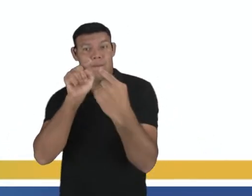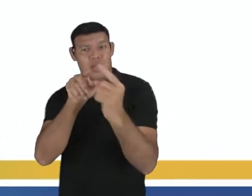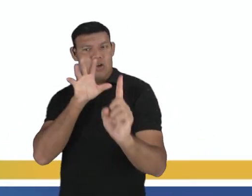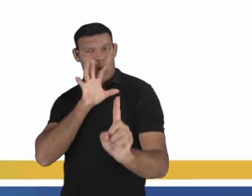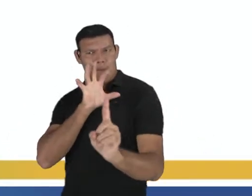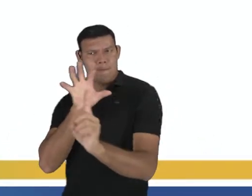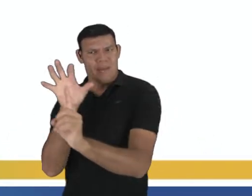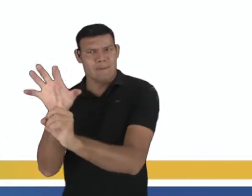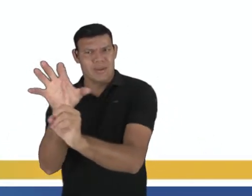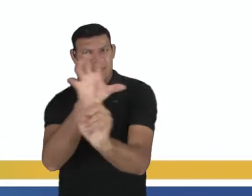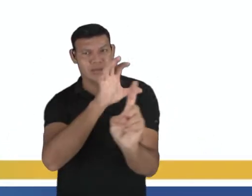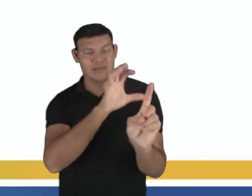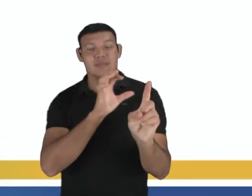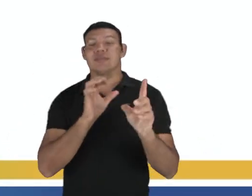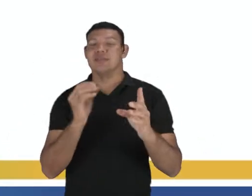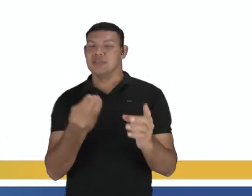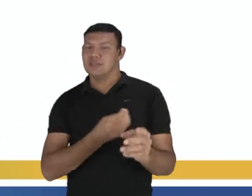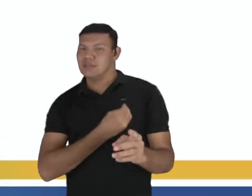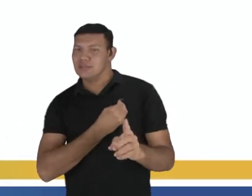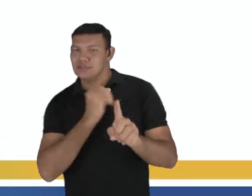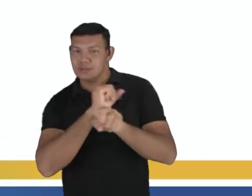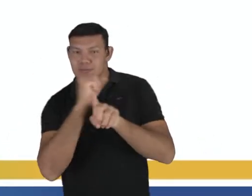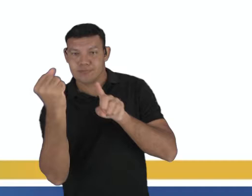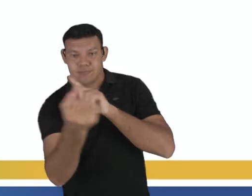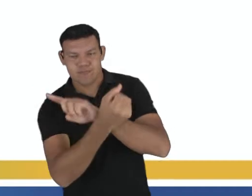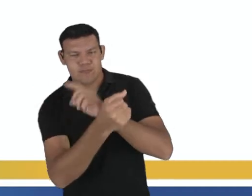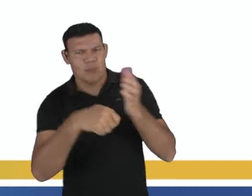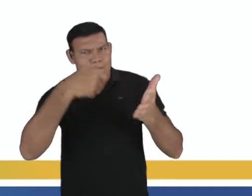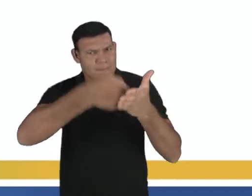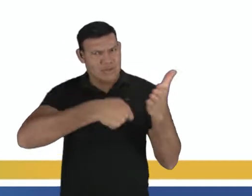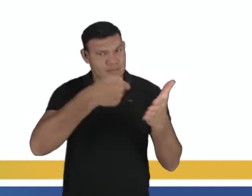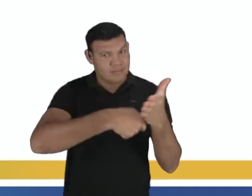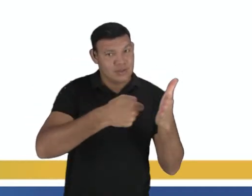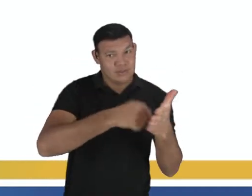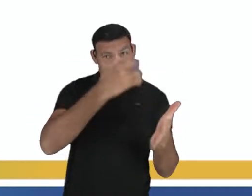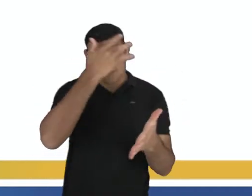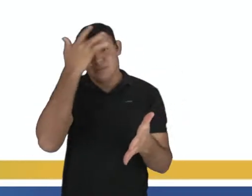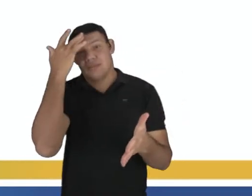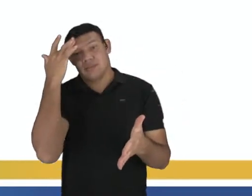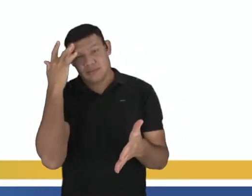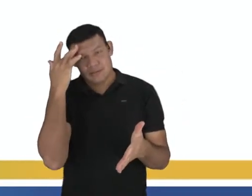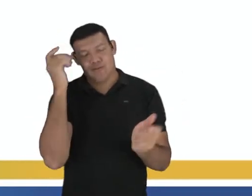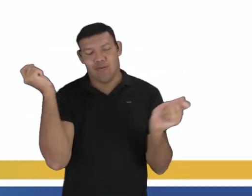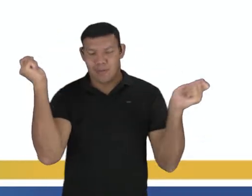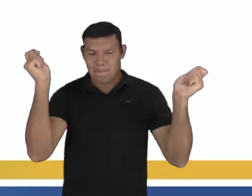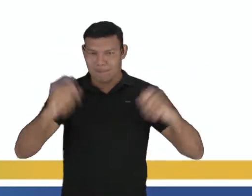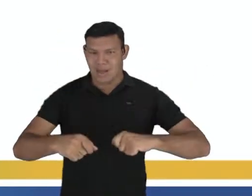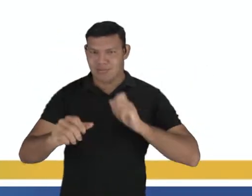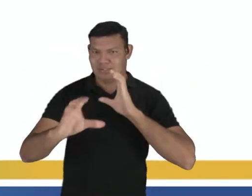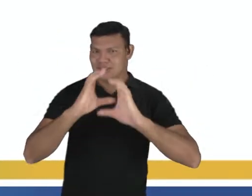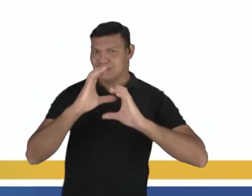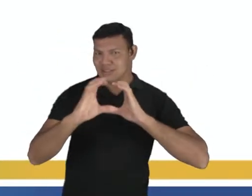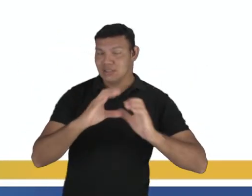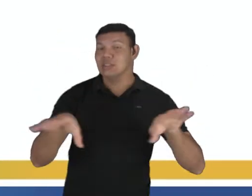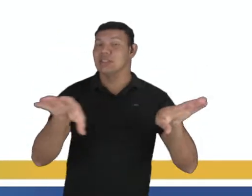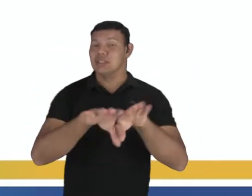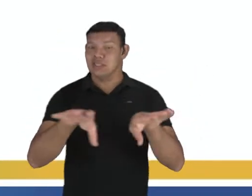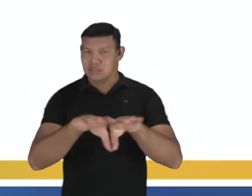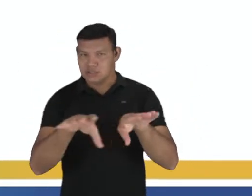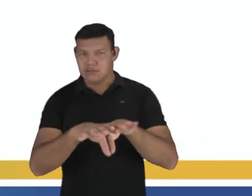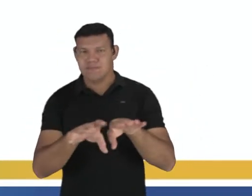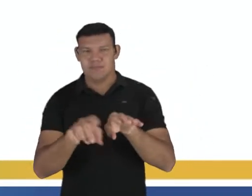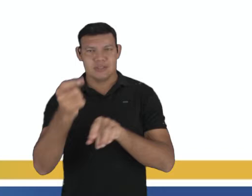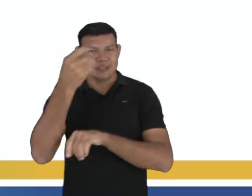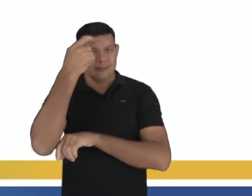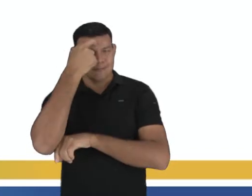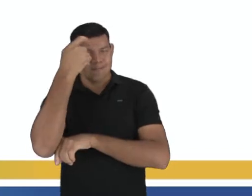persuadir. A vida em sociedade exige do indivíduo não só a capacidade de se comunicar, como também a